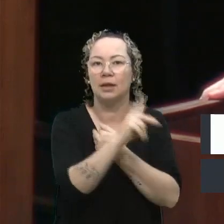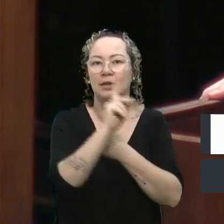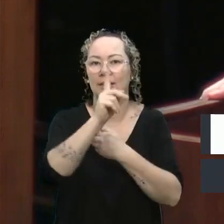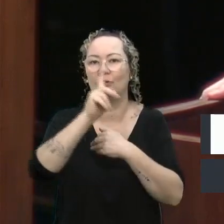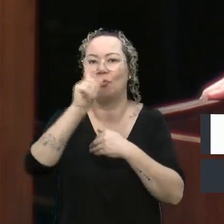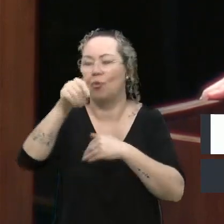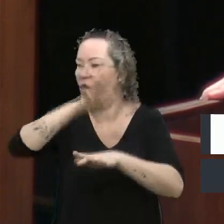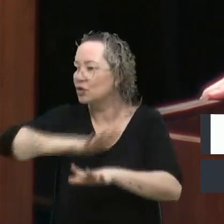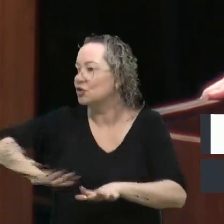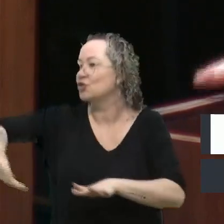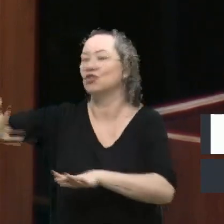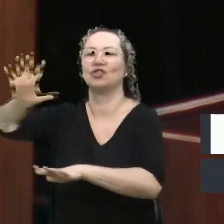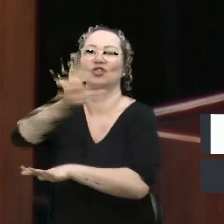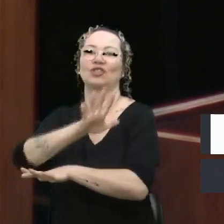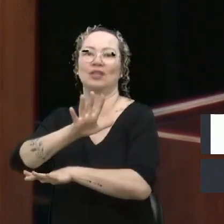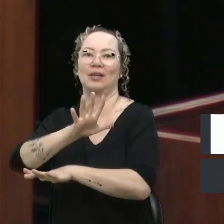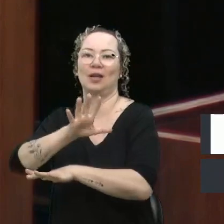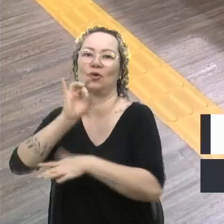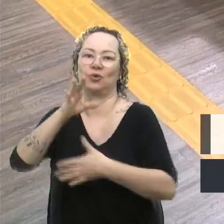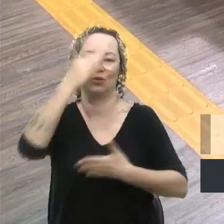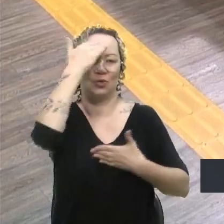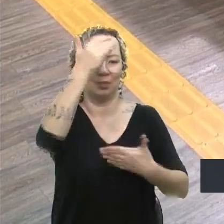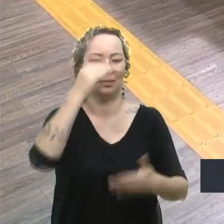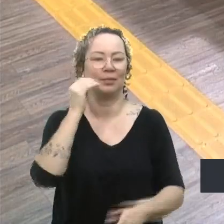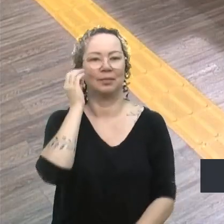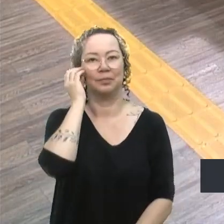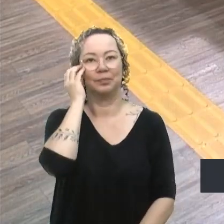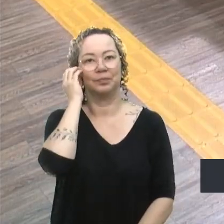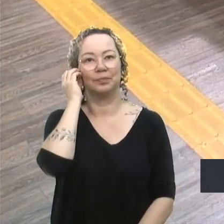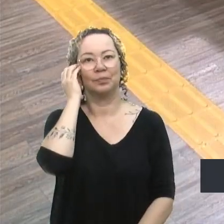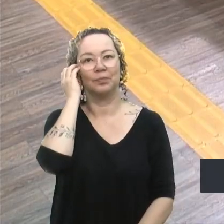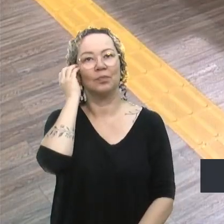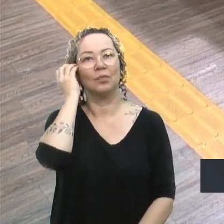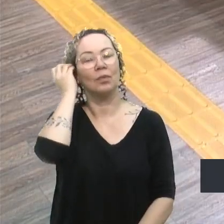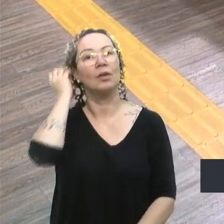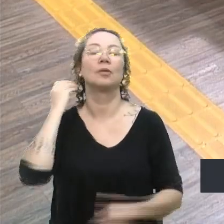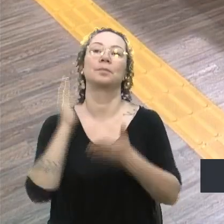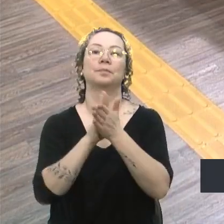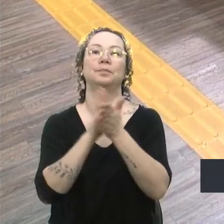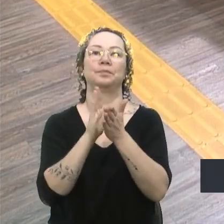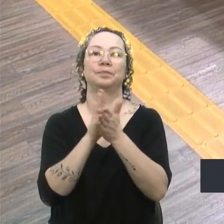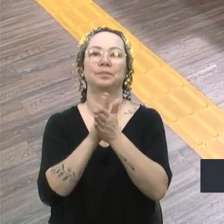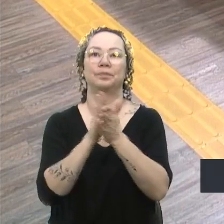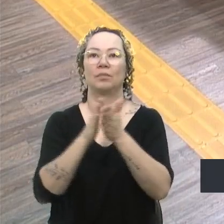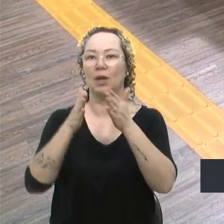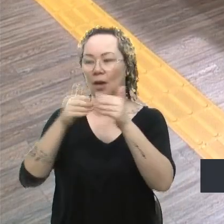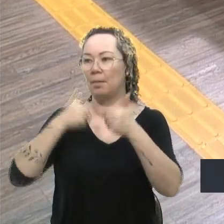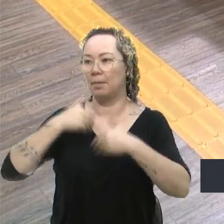todos nós. Era isso, meu muito obrigado. Peço a palavra, presidente.